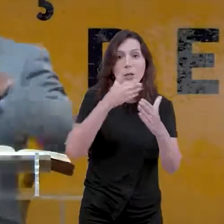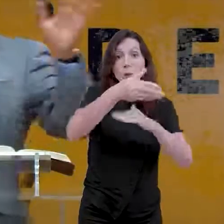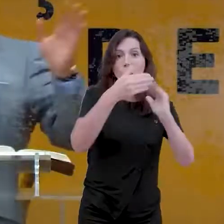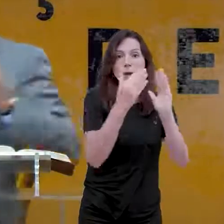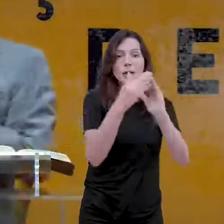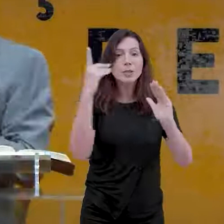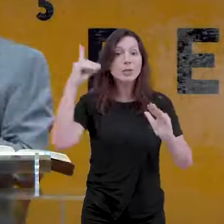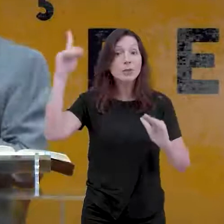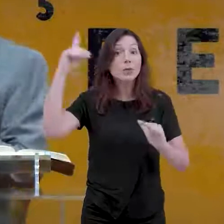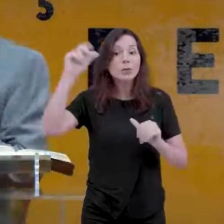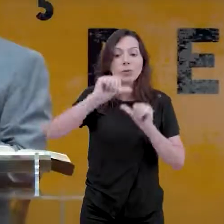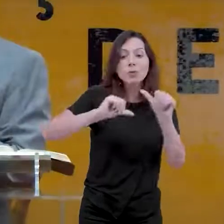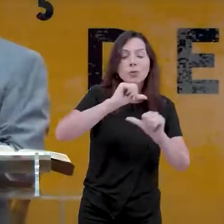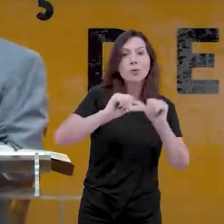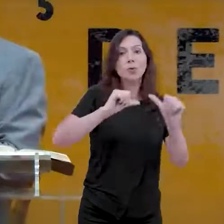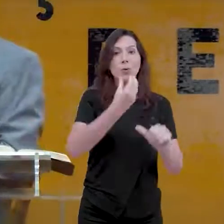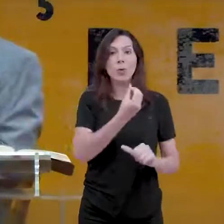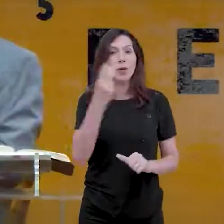Deus. Deus mudou a história dele.